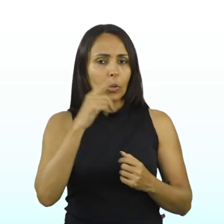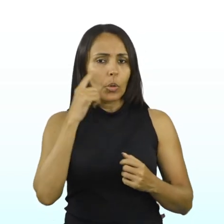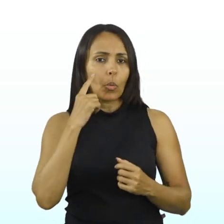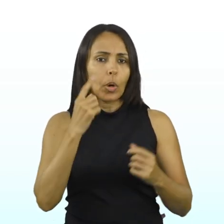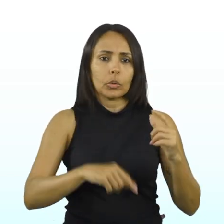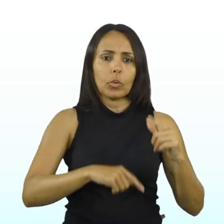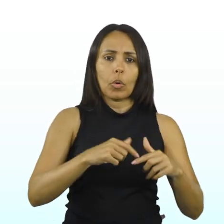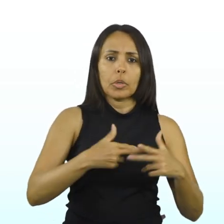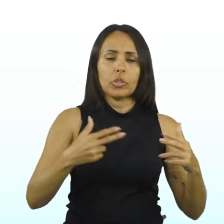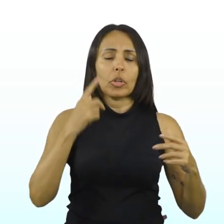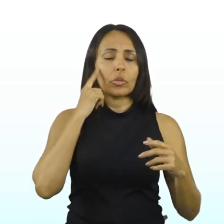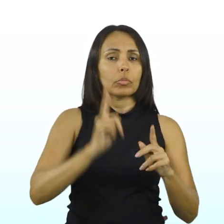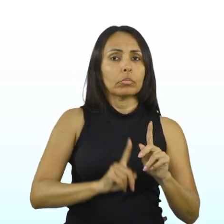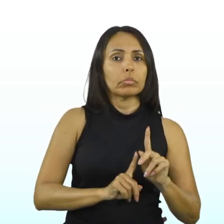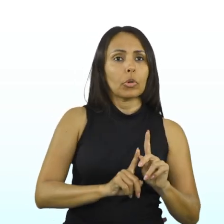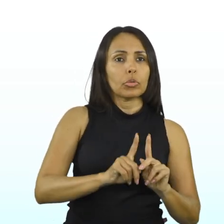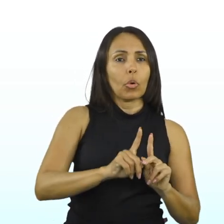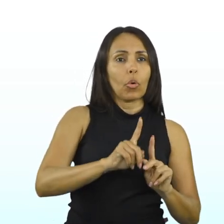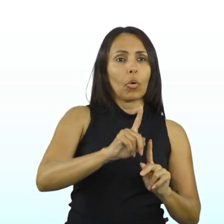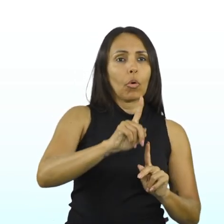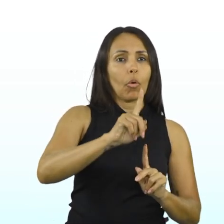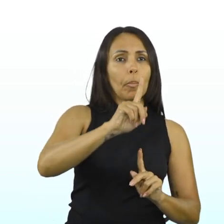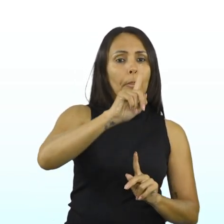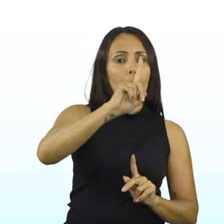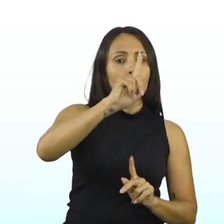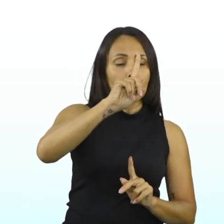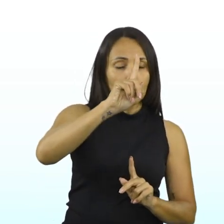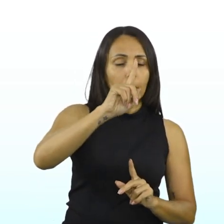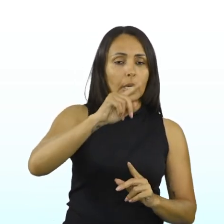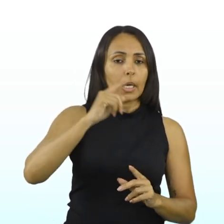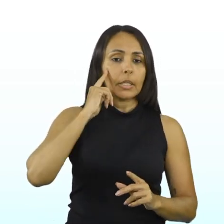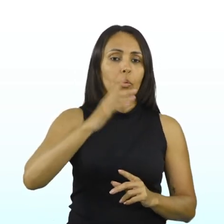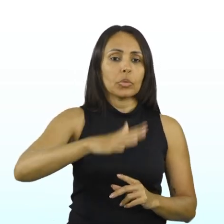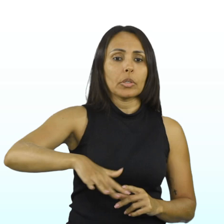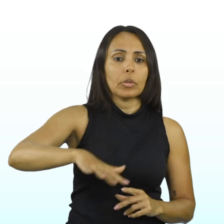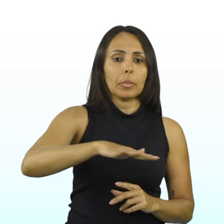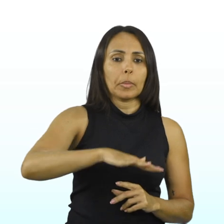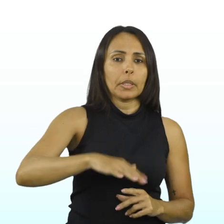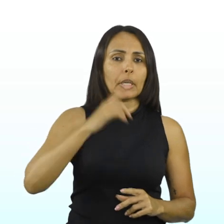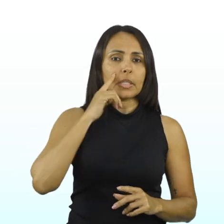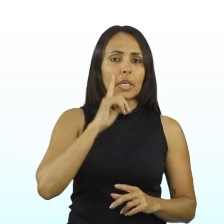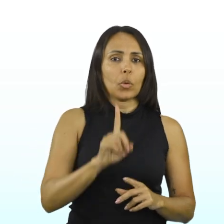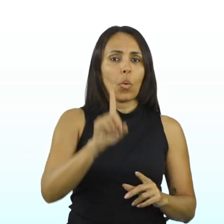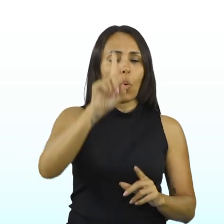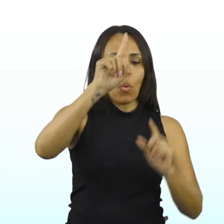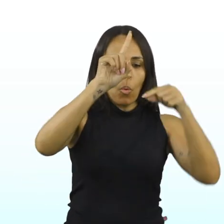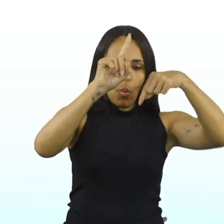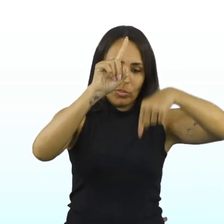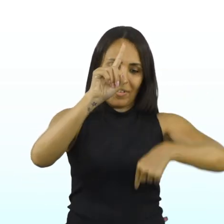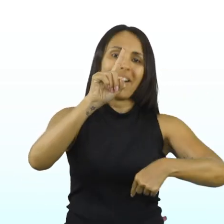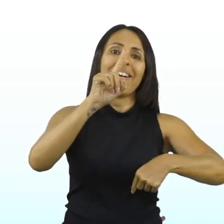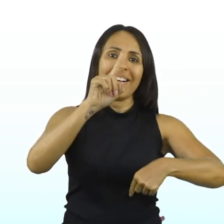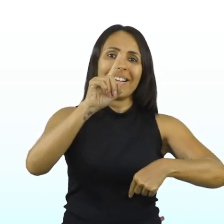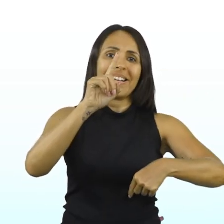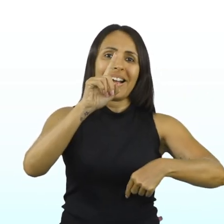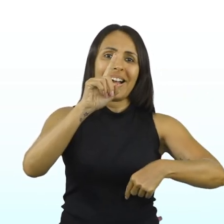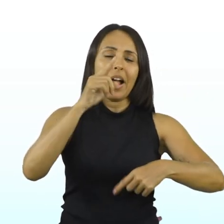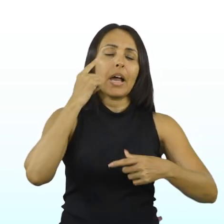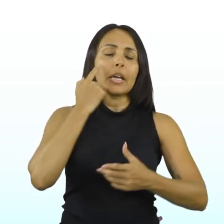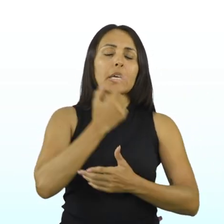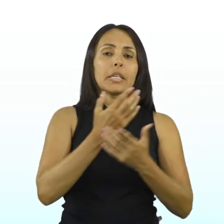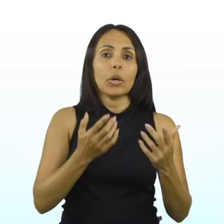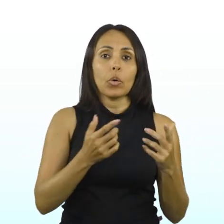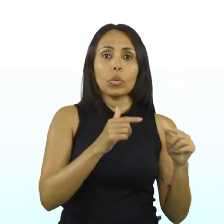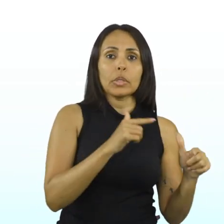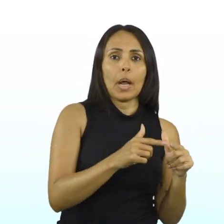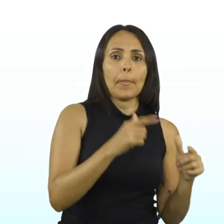quando o objeto sobe, a força peso que sempre aponta para o centro da Terra está sendo contrária ao deslocamento. Dessa maneira, o